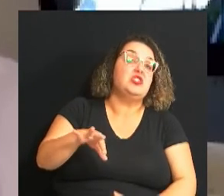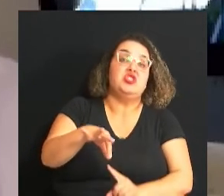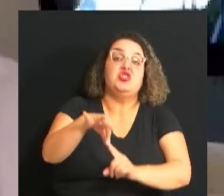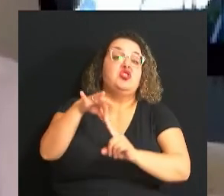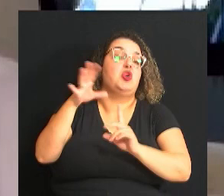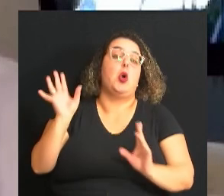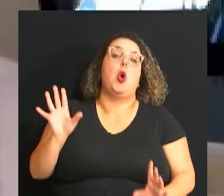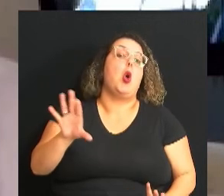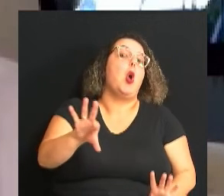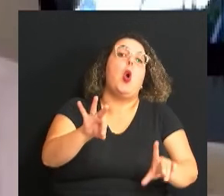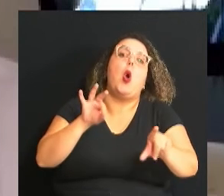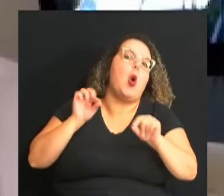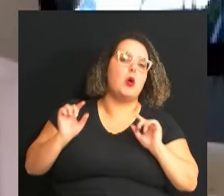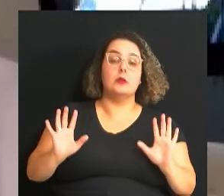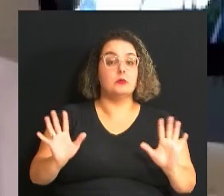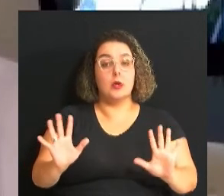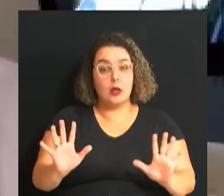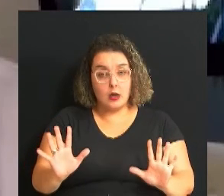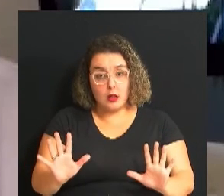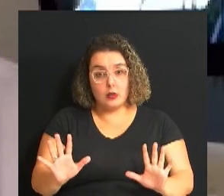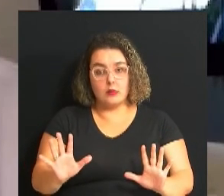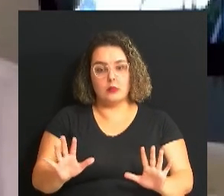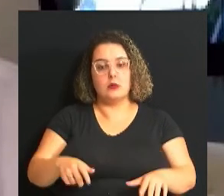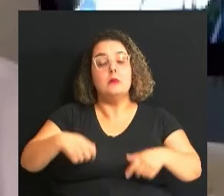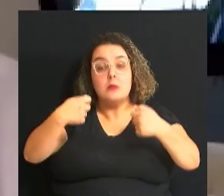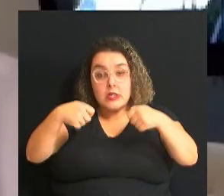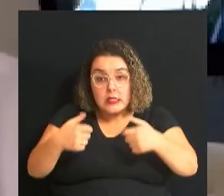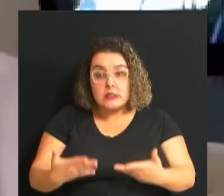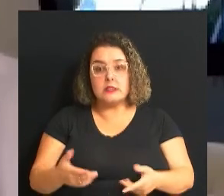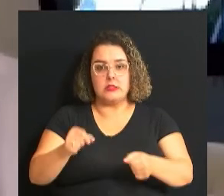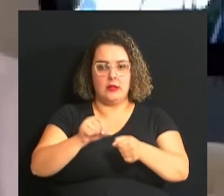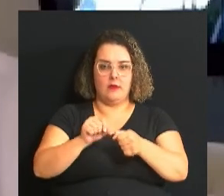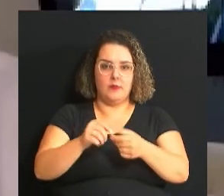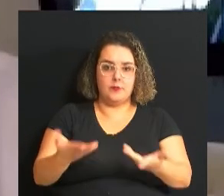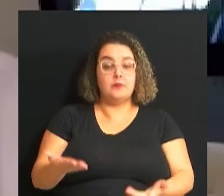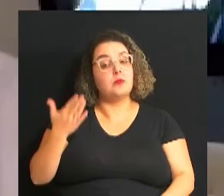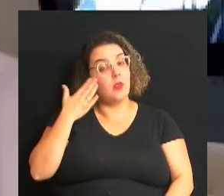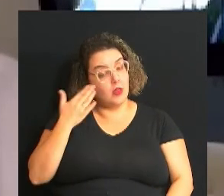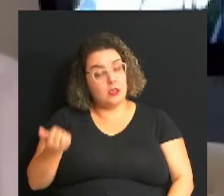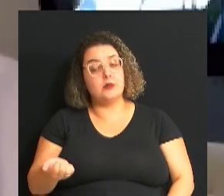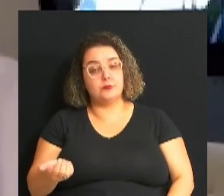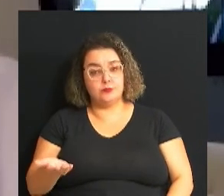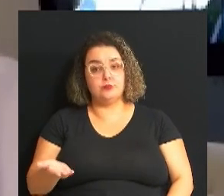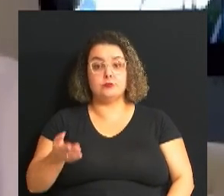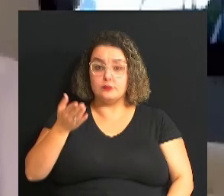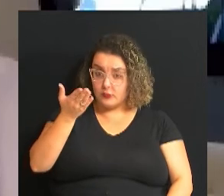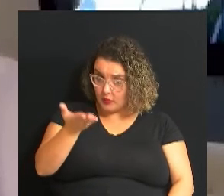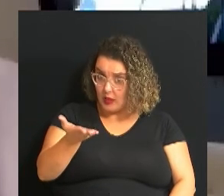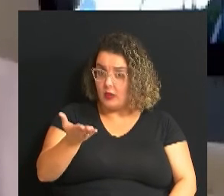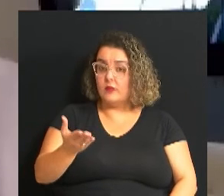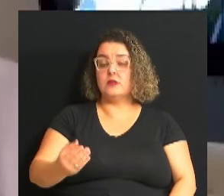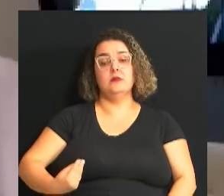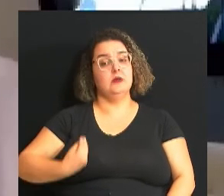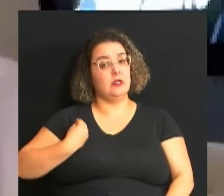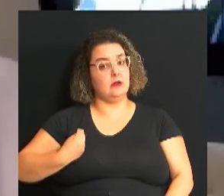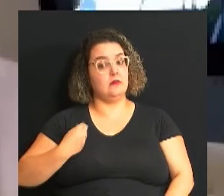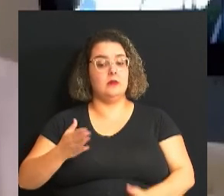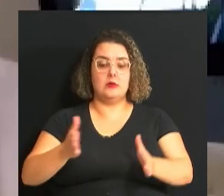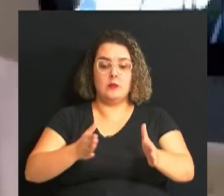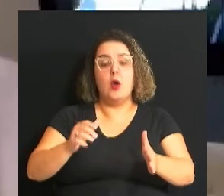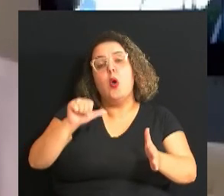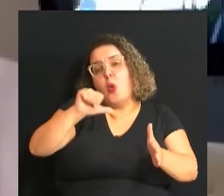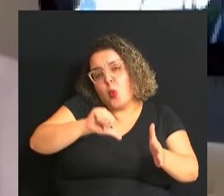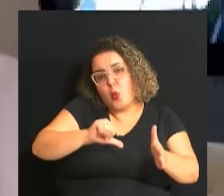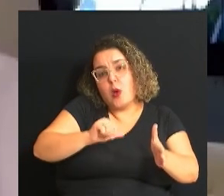um estoma por uma questão de absoluta necessidade. E saiba que você vai passar por essa situação ruim durante